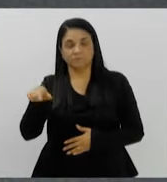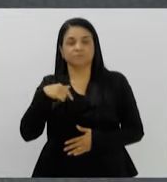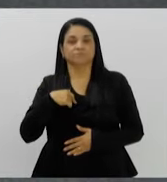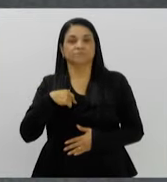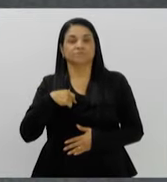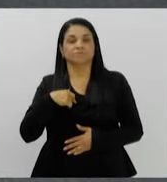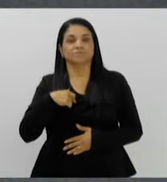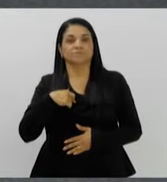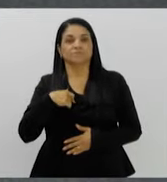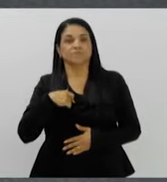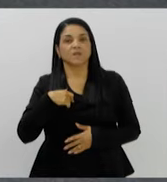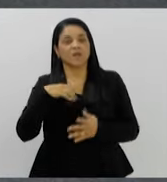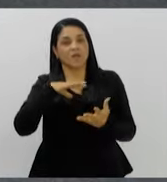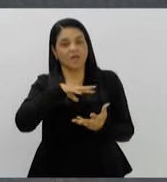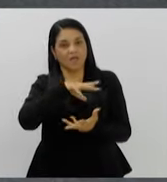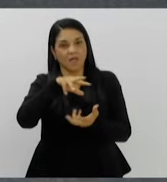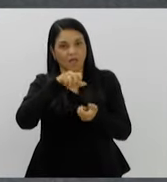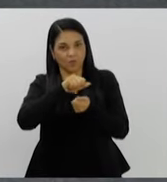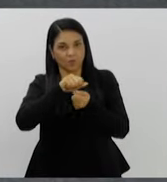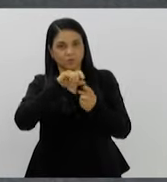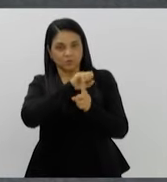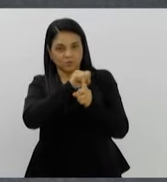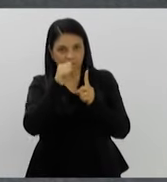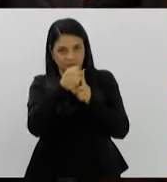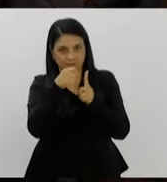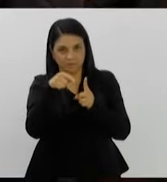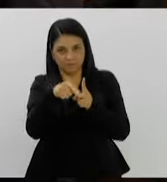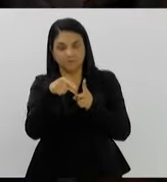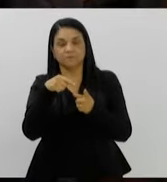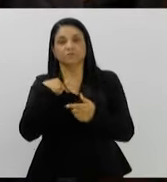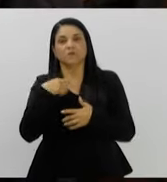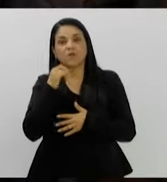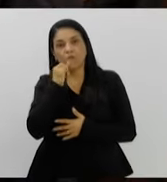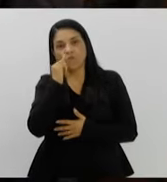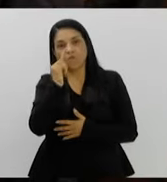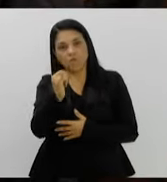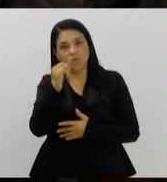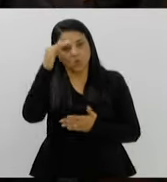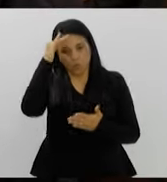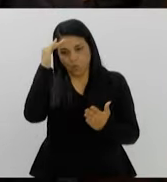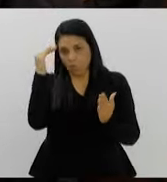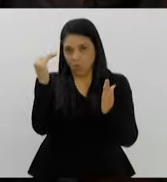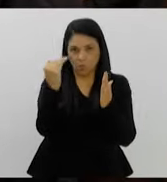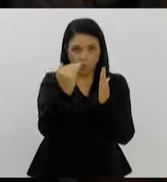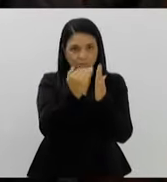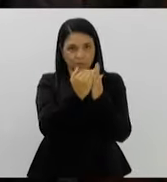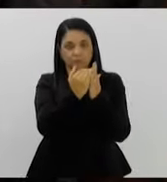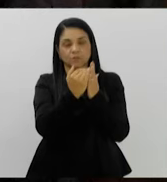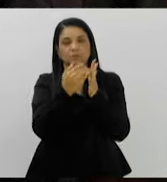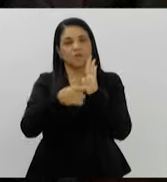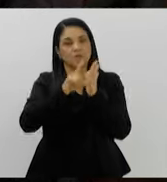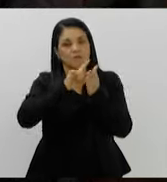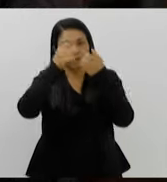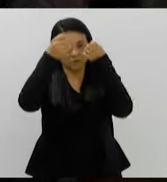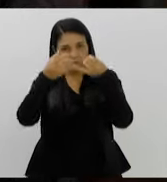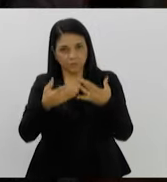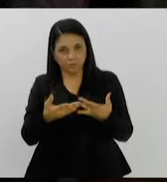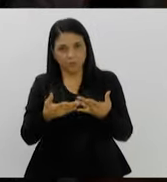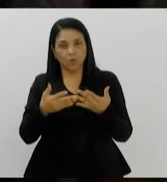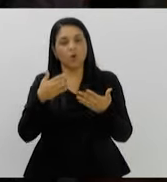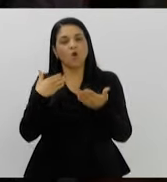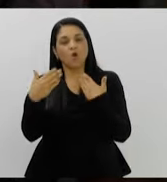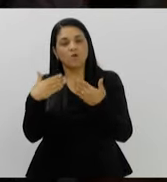ecossocialista dizer presidente que cumprindo o que disse vossa excelência nós conversamos longamente com o